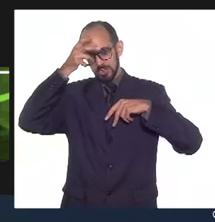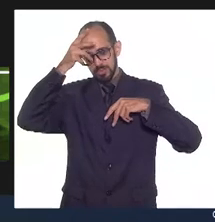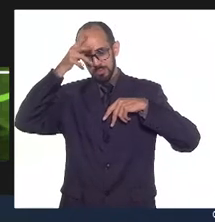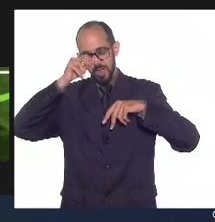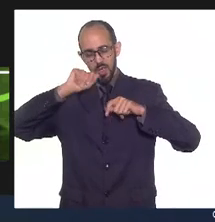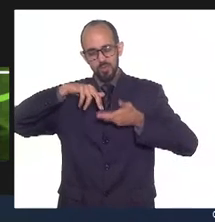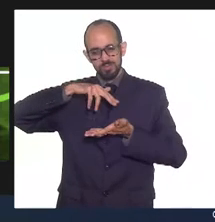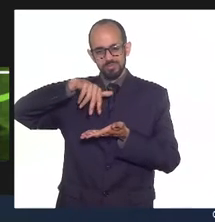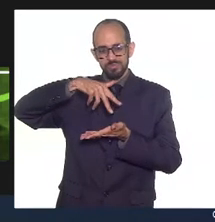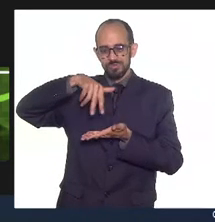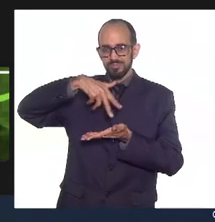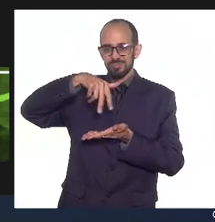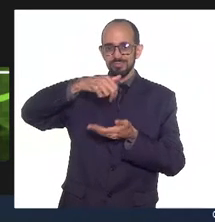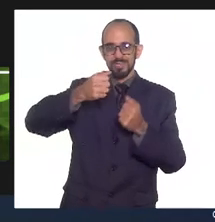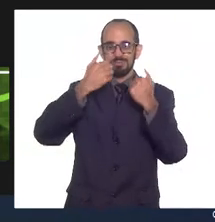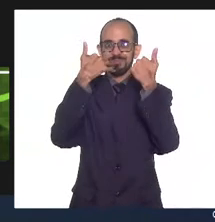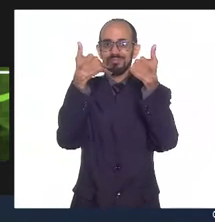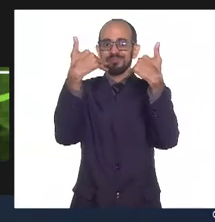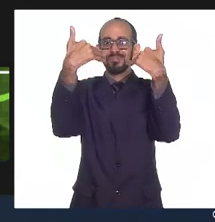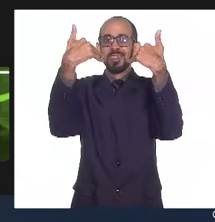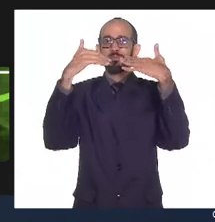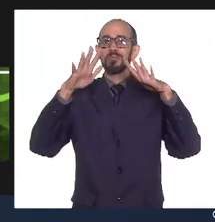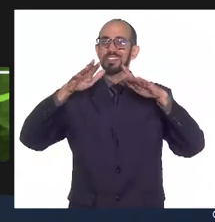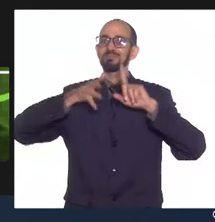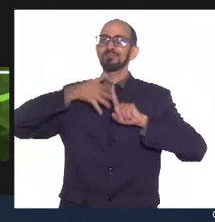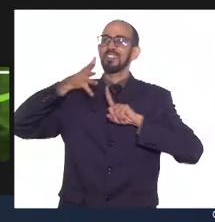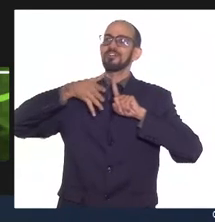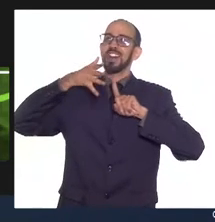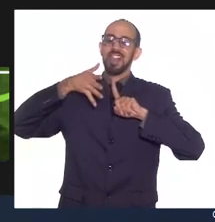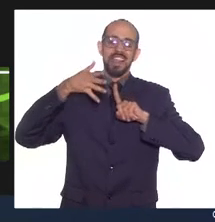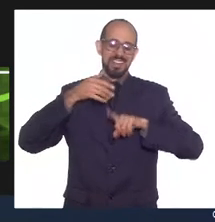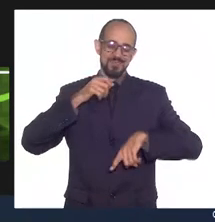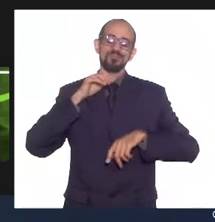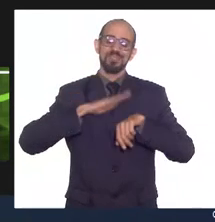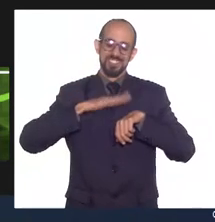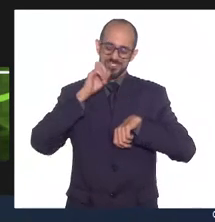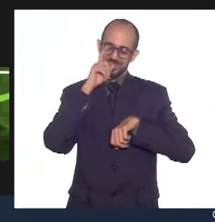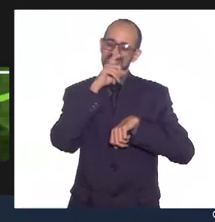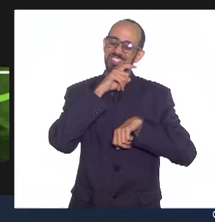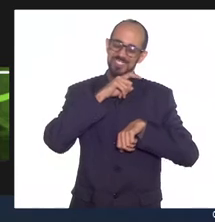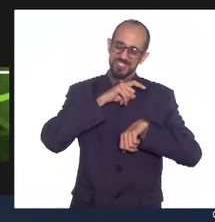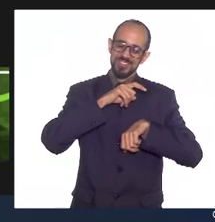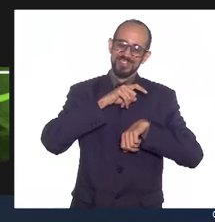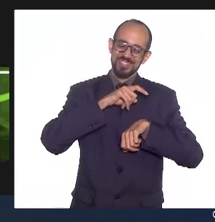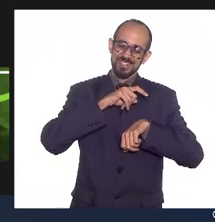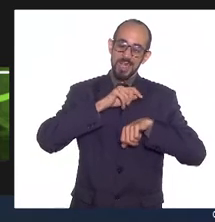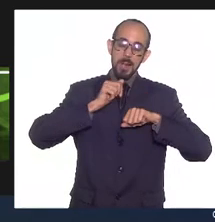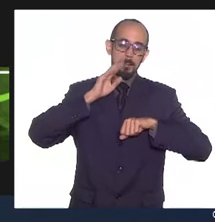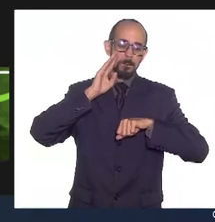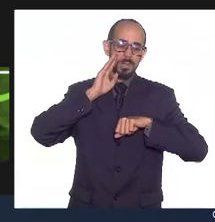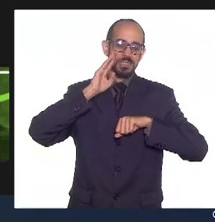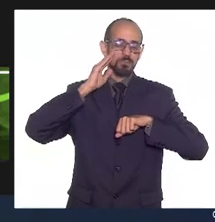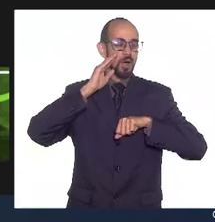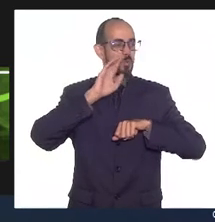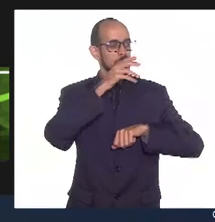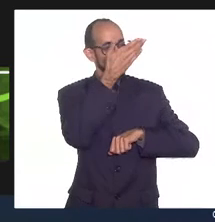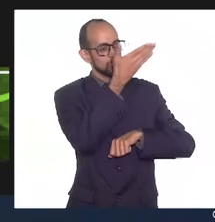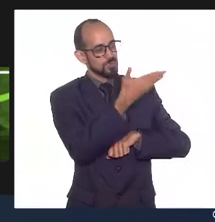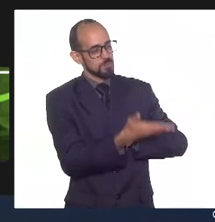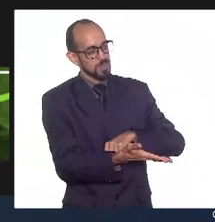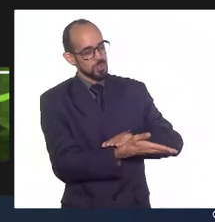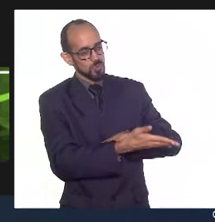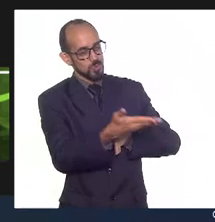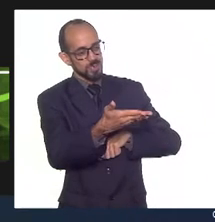grandes plateias mas quando a gente tem que falar é mais difícil tá principalmente perante pessoas tão importantes